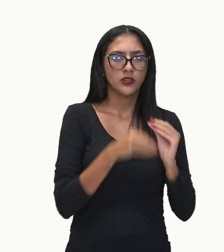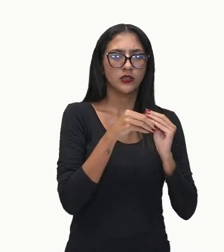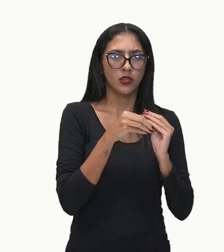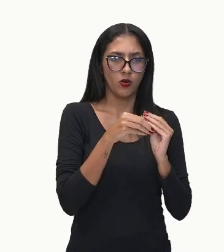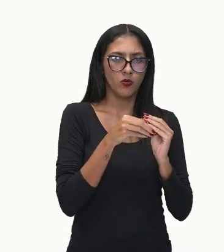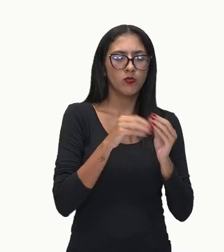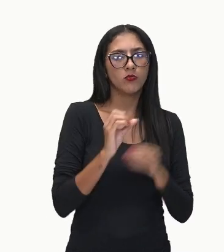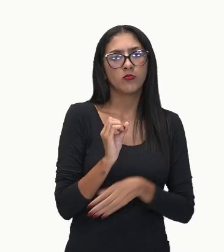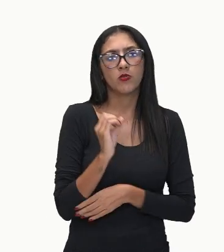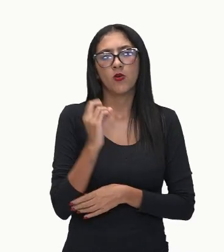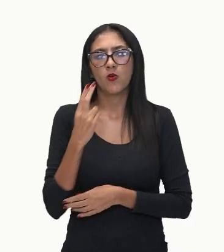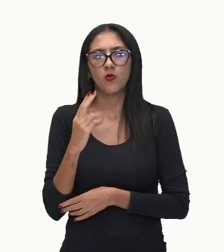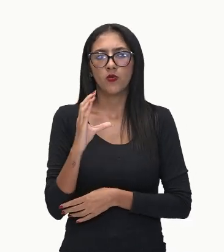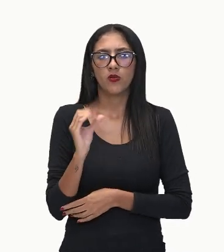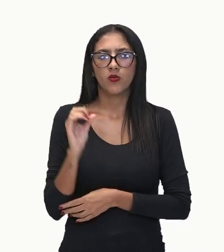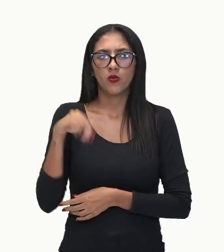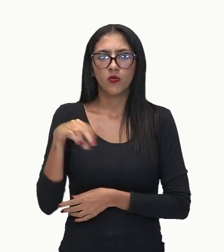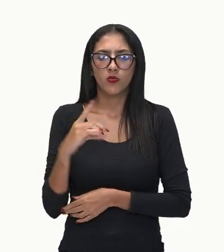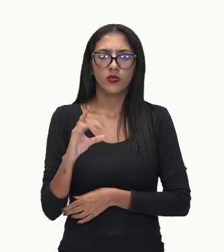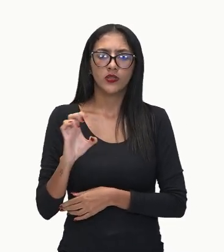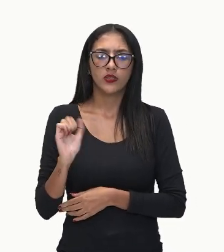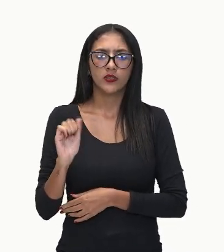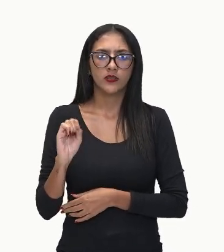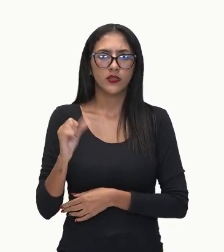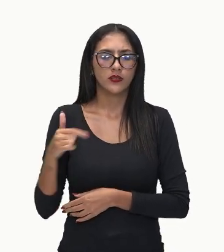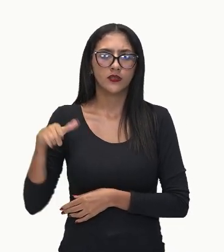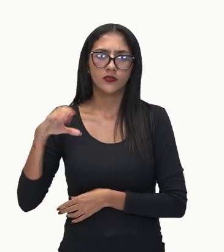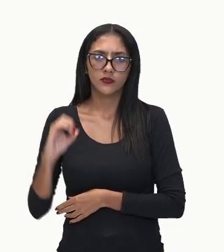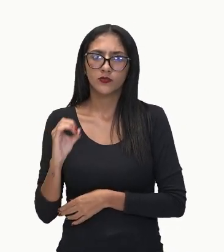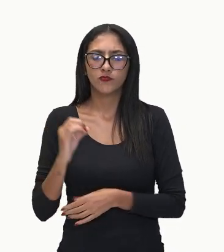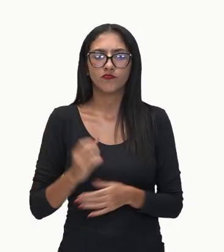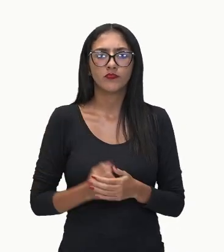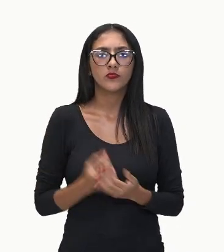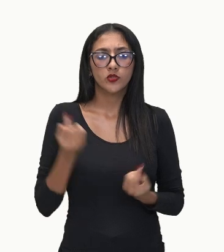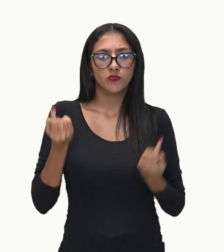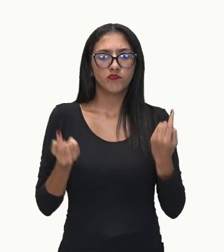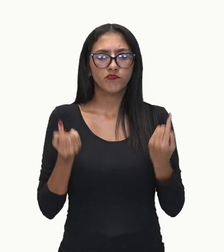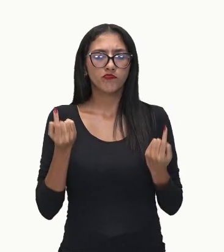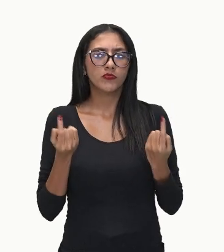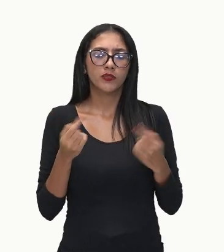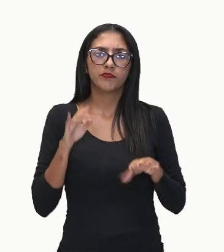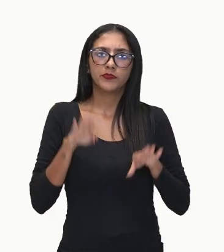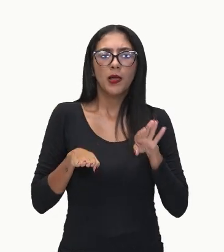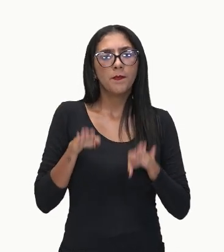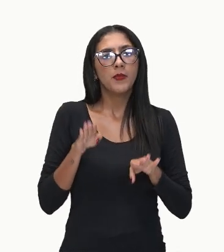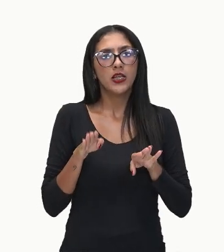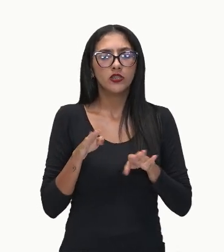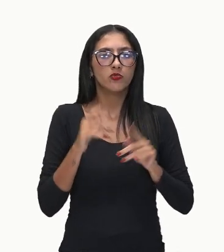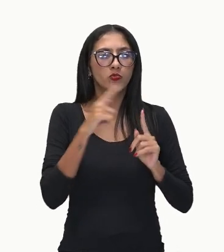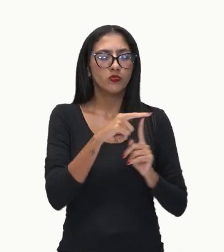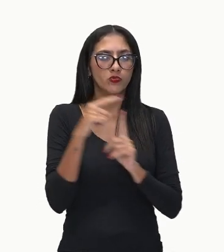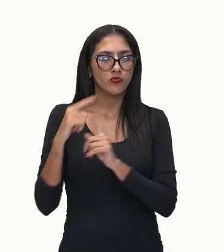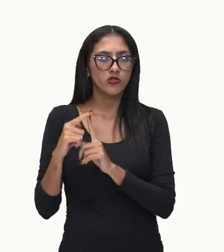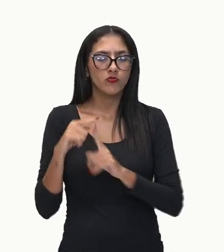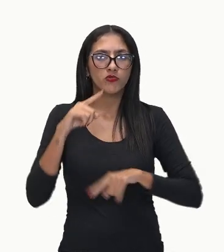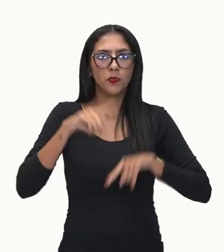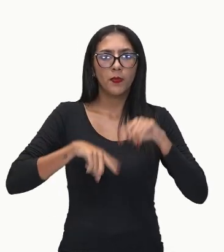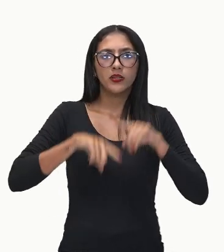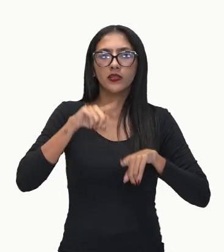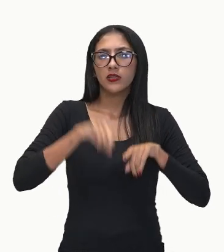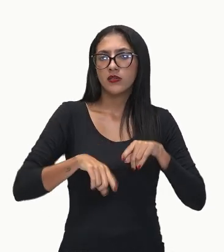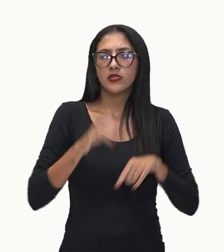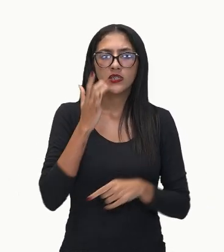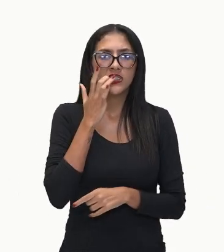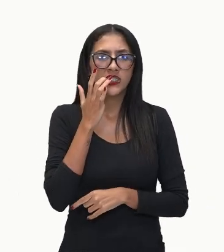de condensação. Cada processo químico aqui vai dar origem a